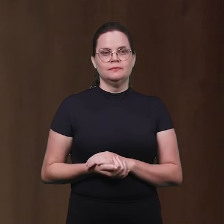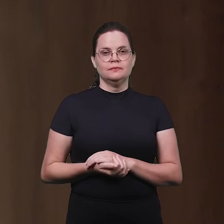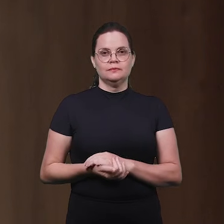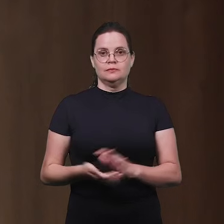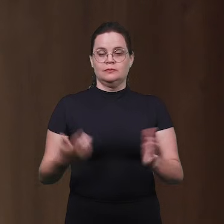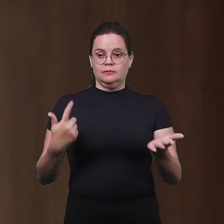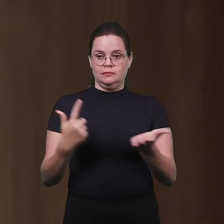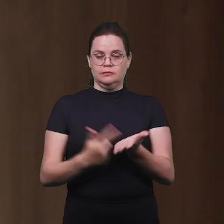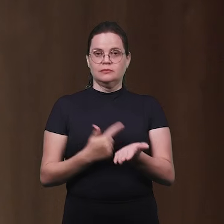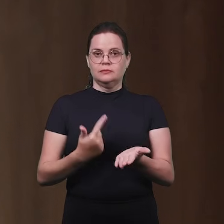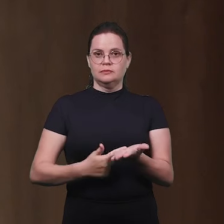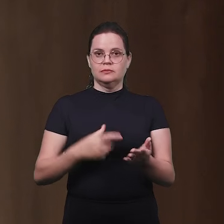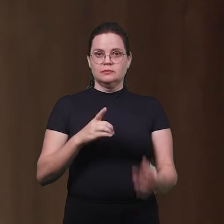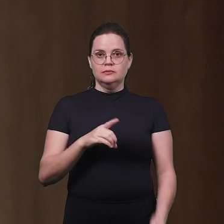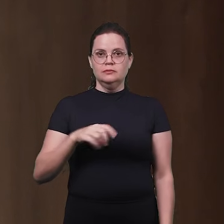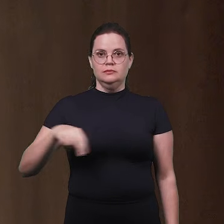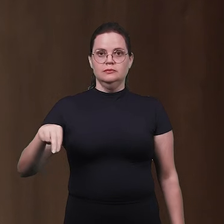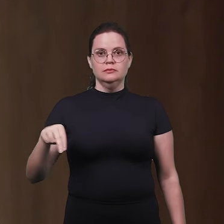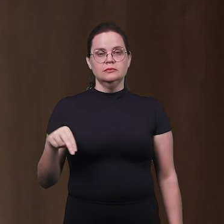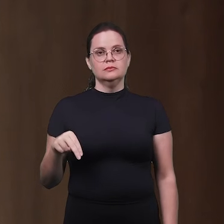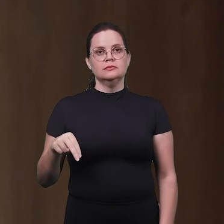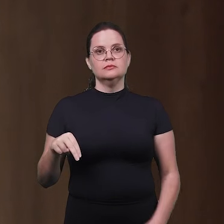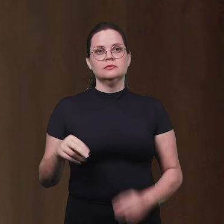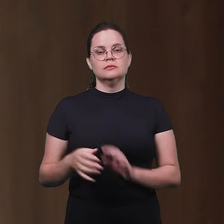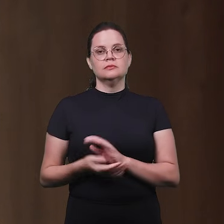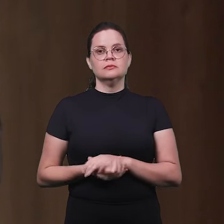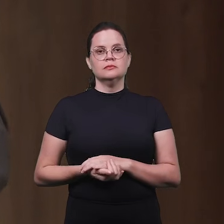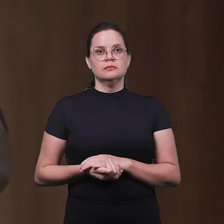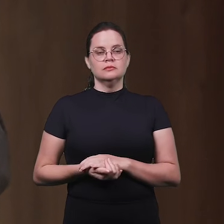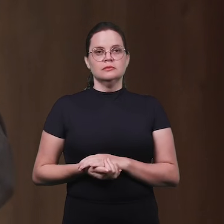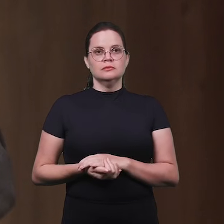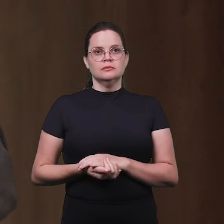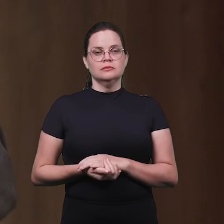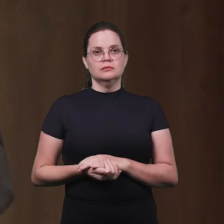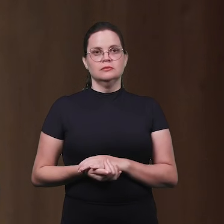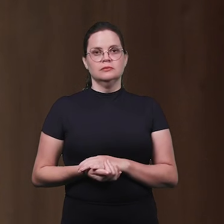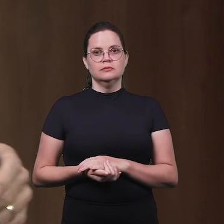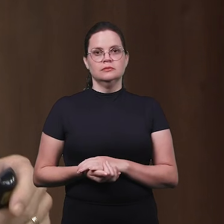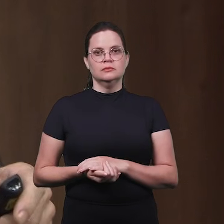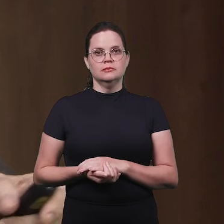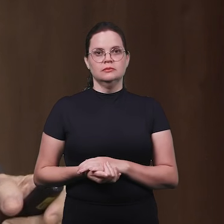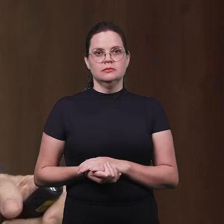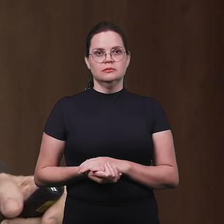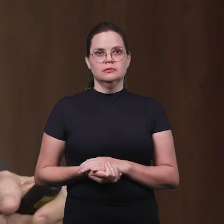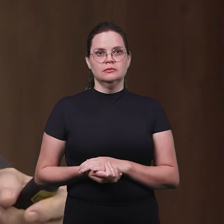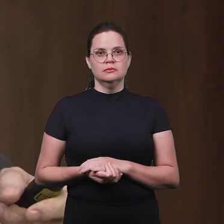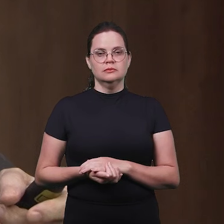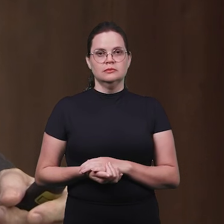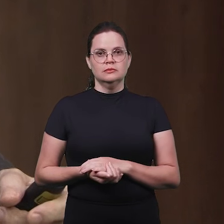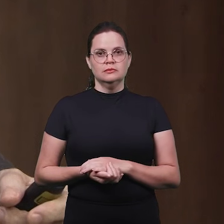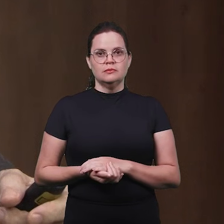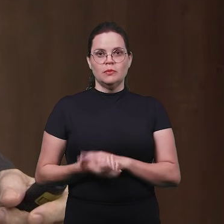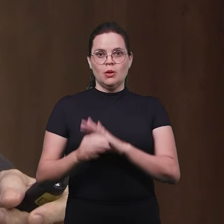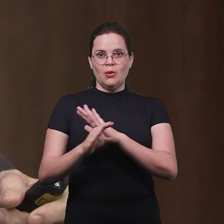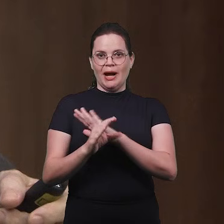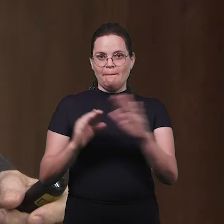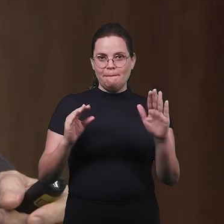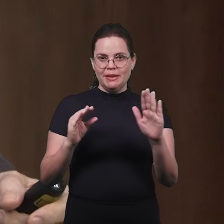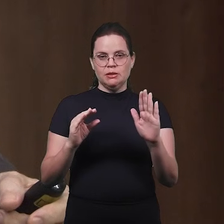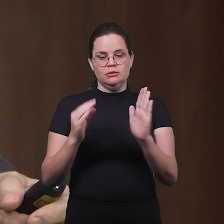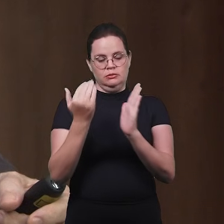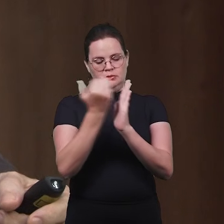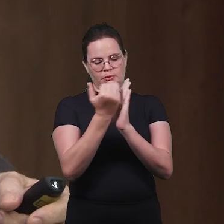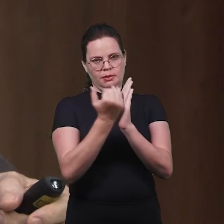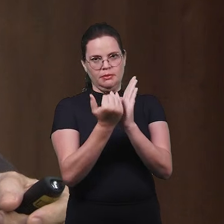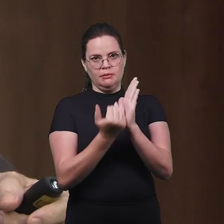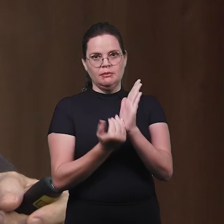que o livro de Daniel, ele não está... os capítulos não